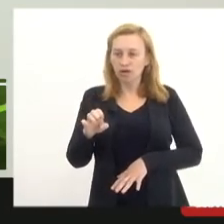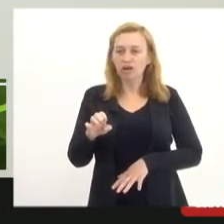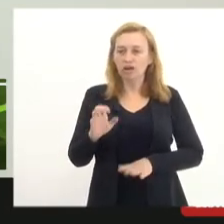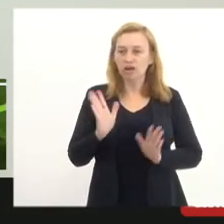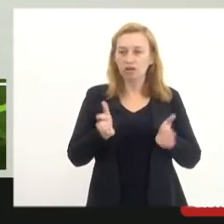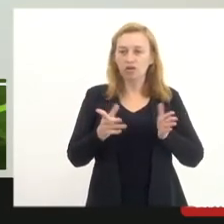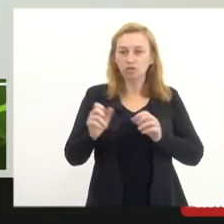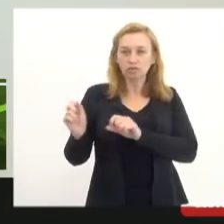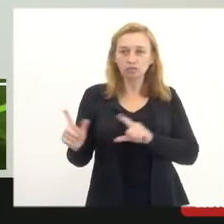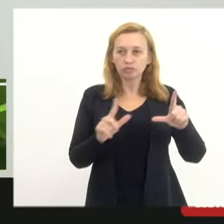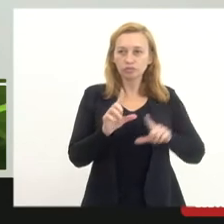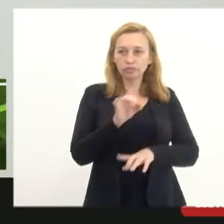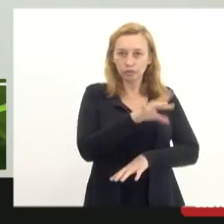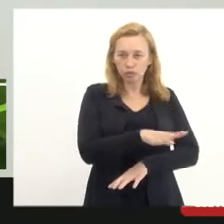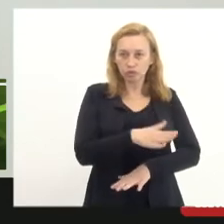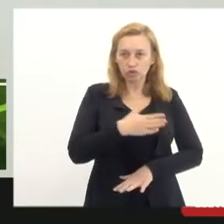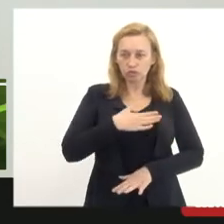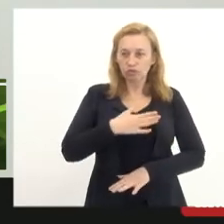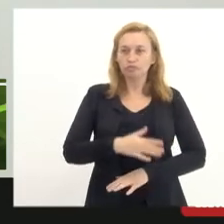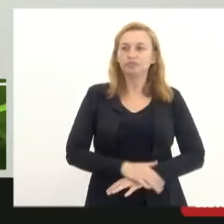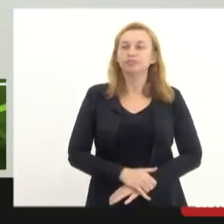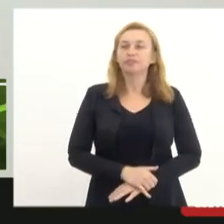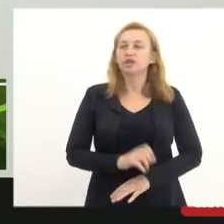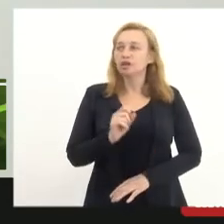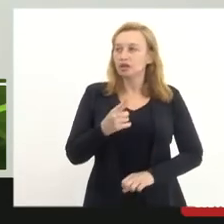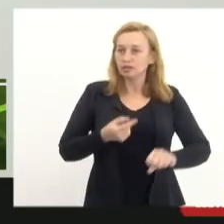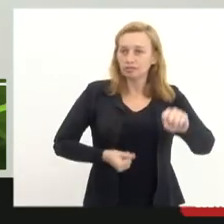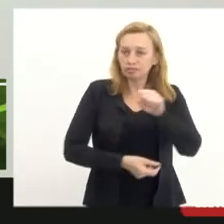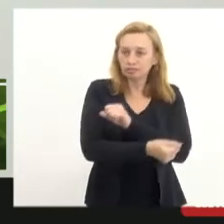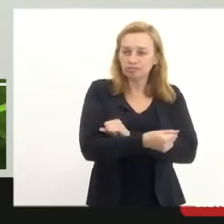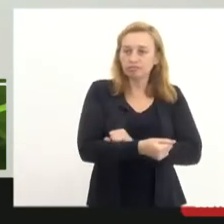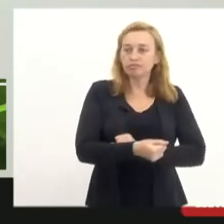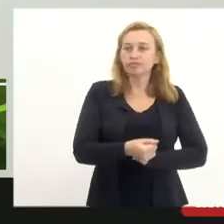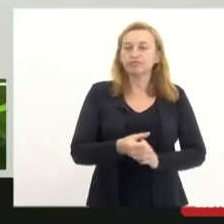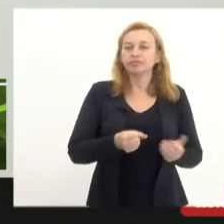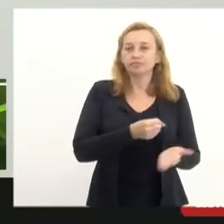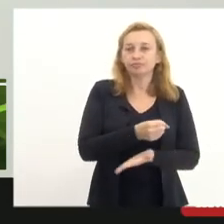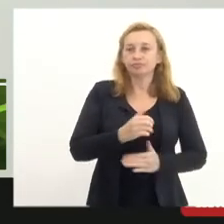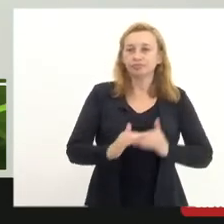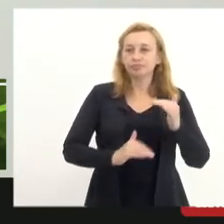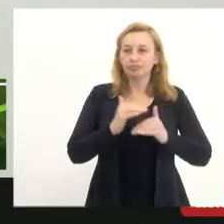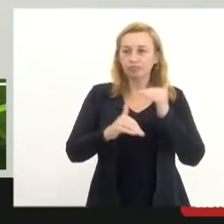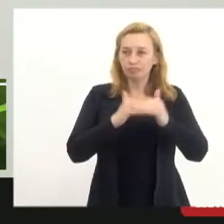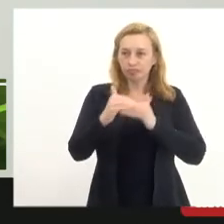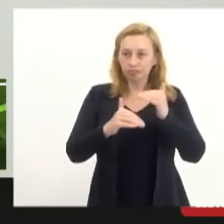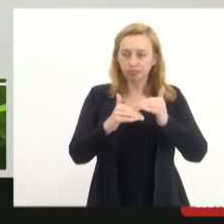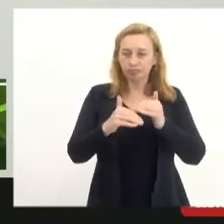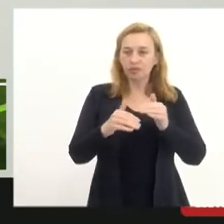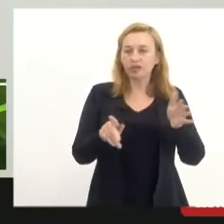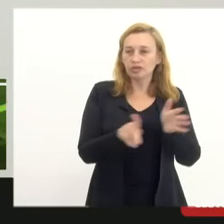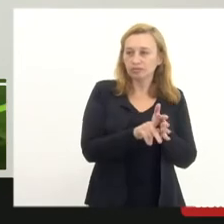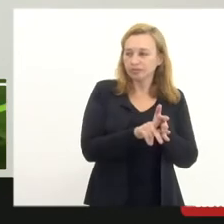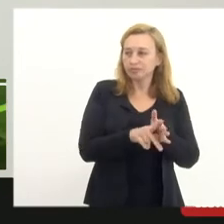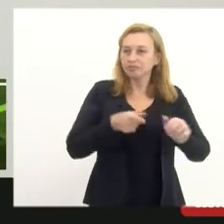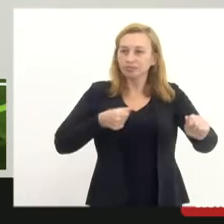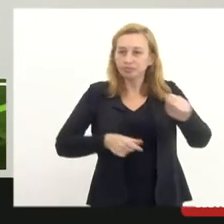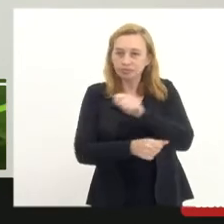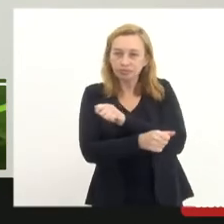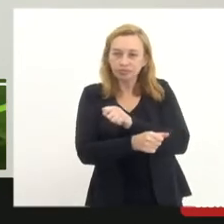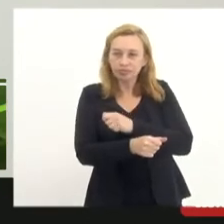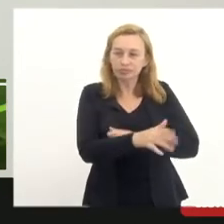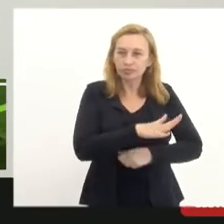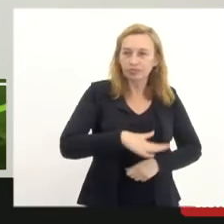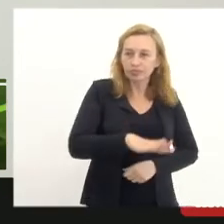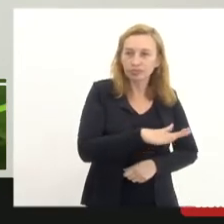último slide. Então, eles são investimentos na parte de desenvolvimento dos projetos, são investimentos na parte